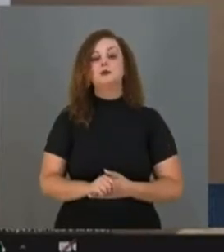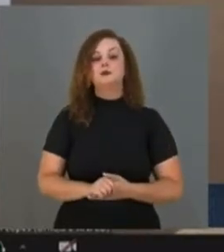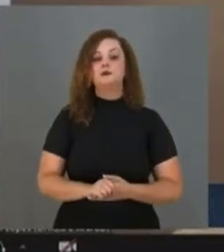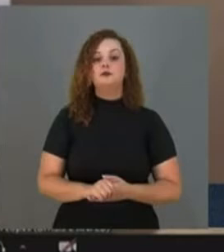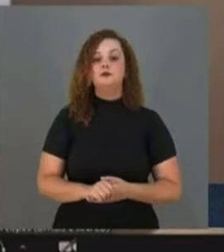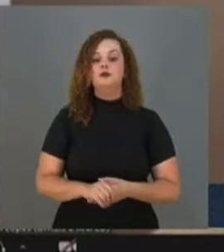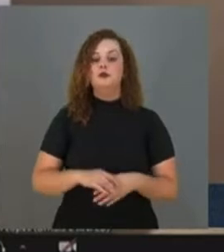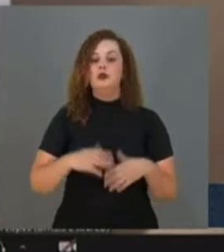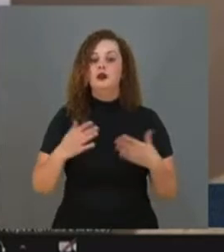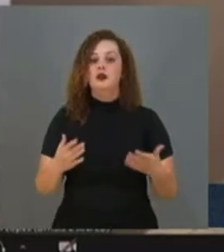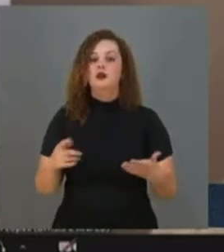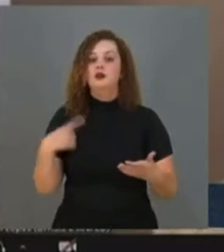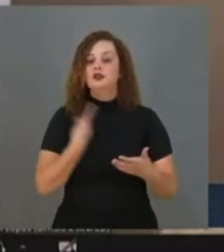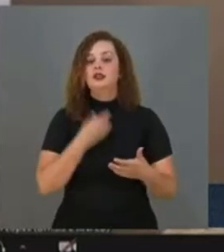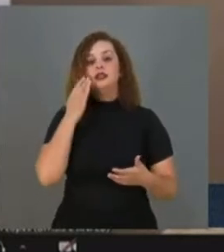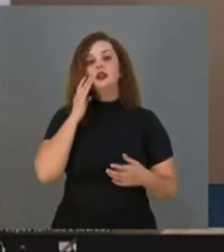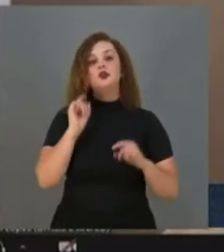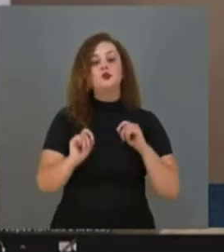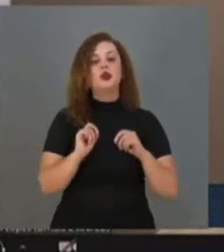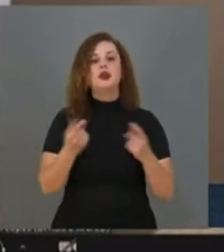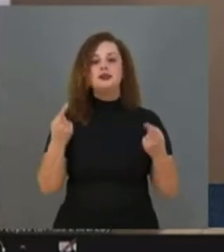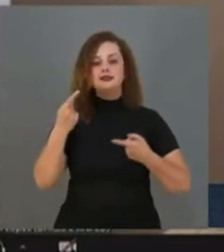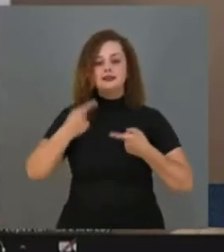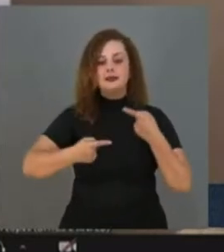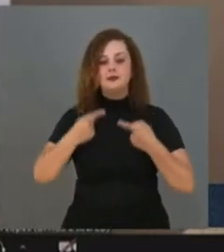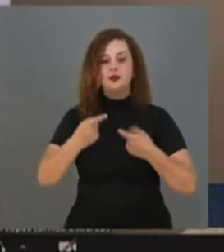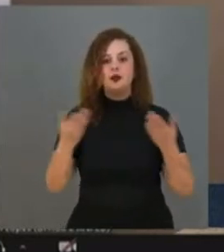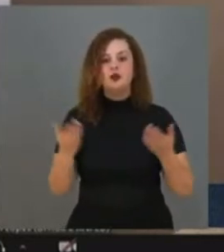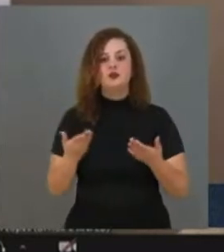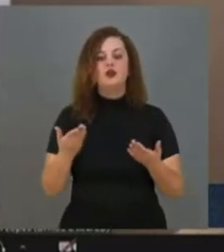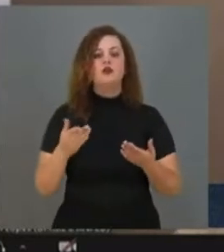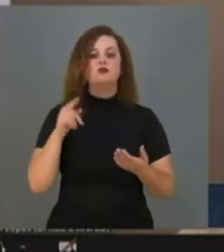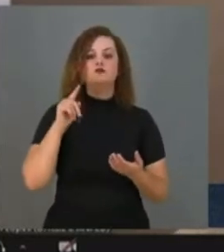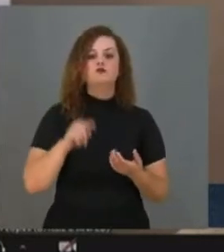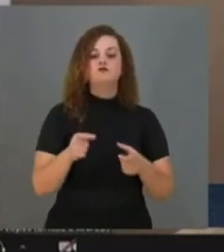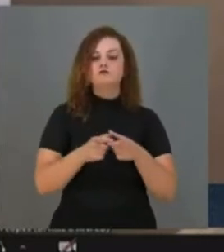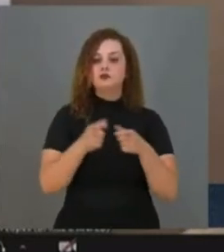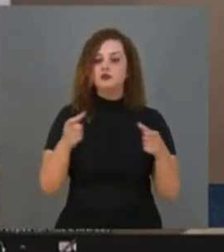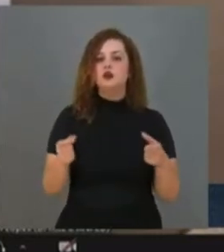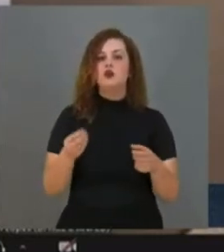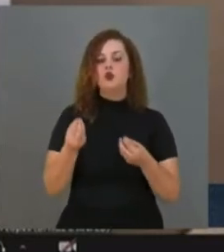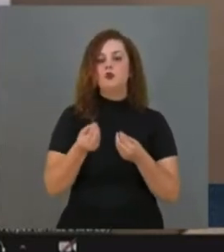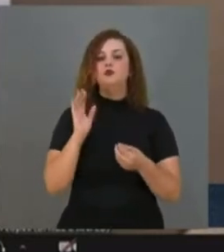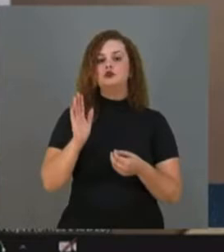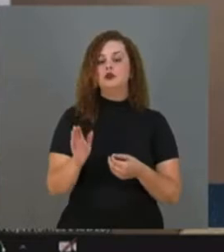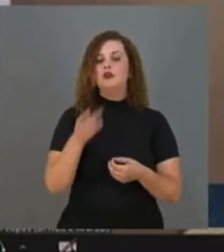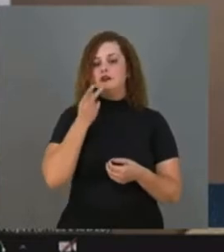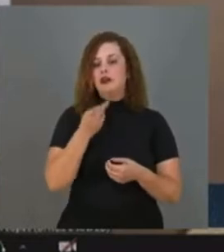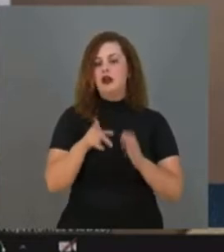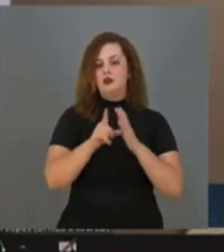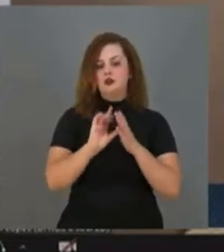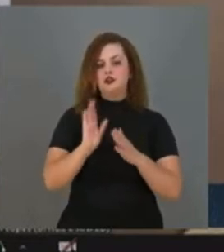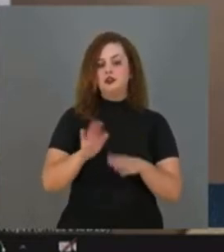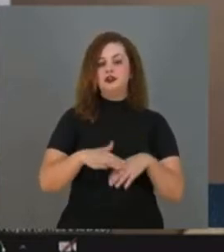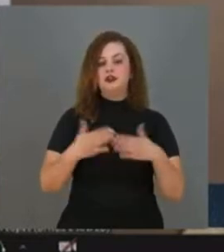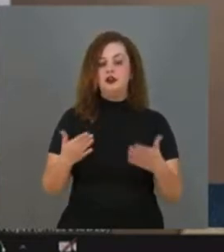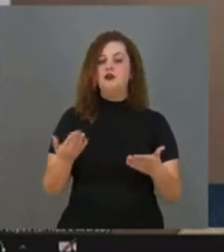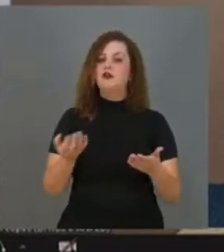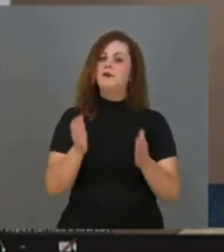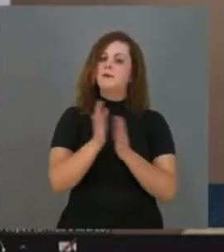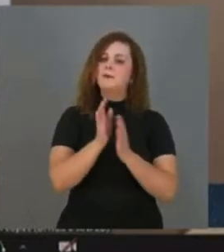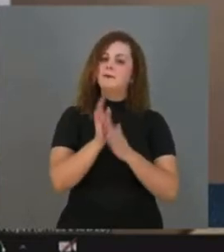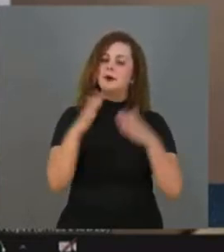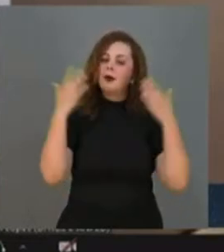de pronto, né, nós entendemos que esse debate seja ampliado, né, como já foi mencionado, e nesse sentido parabenizamos,